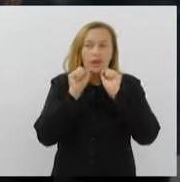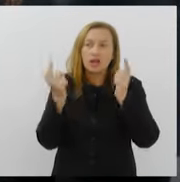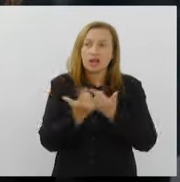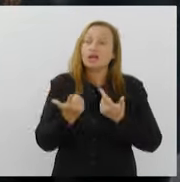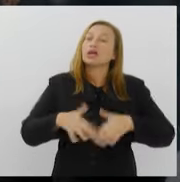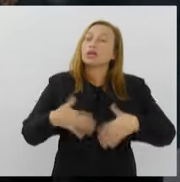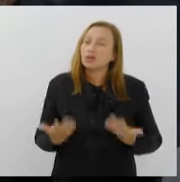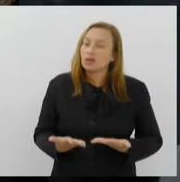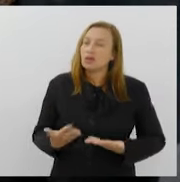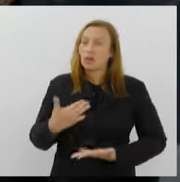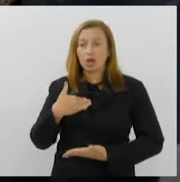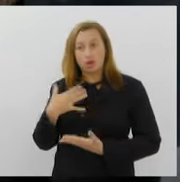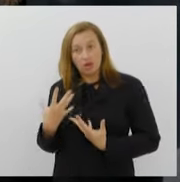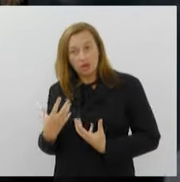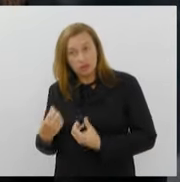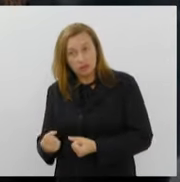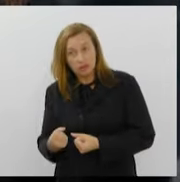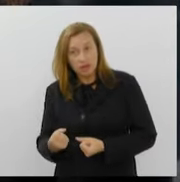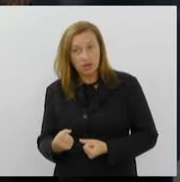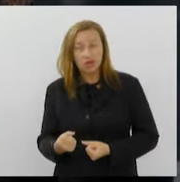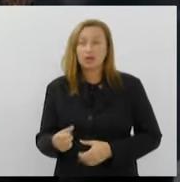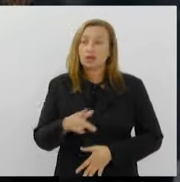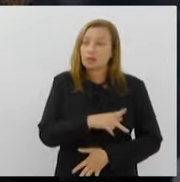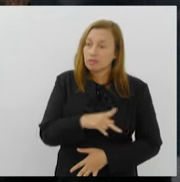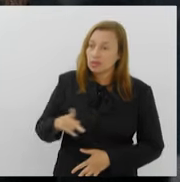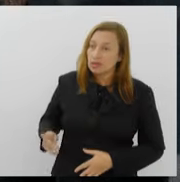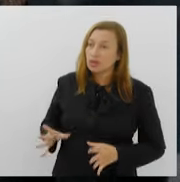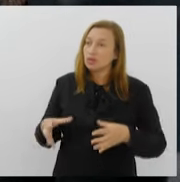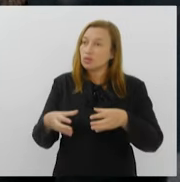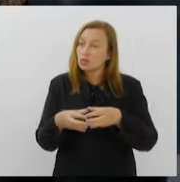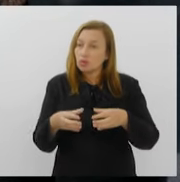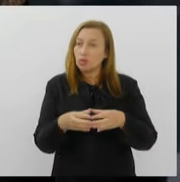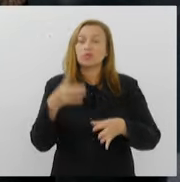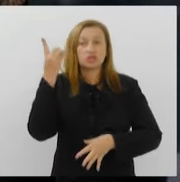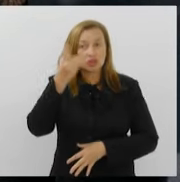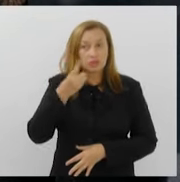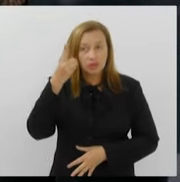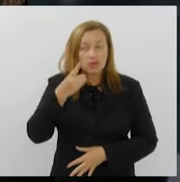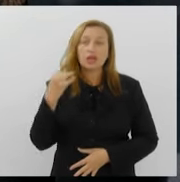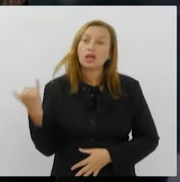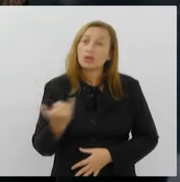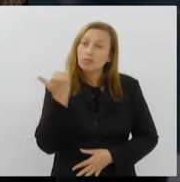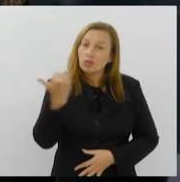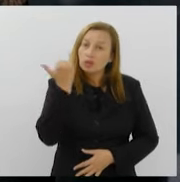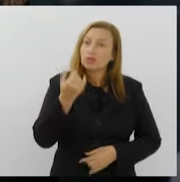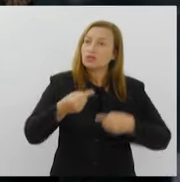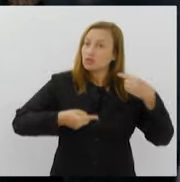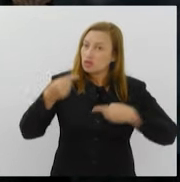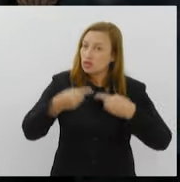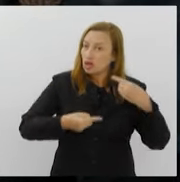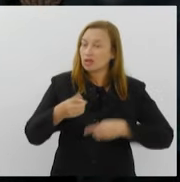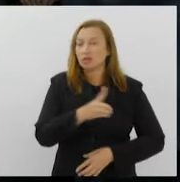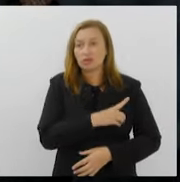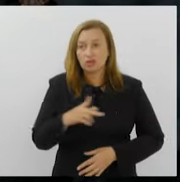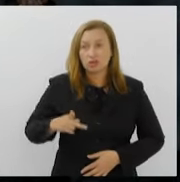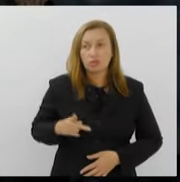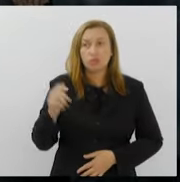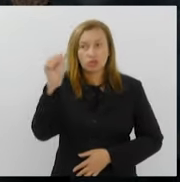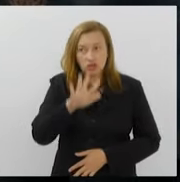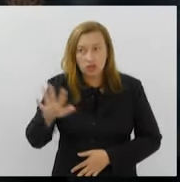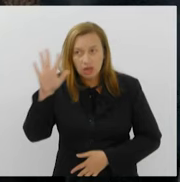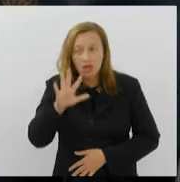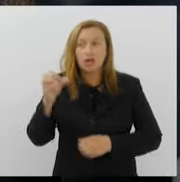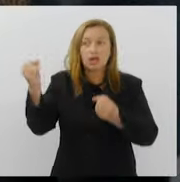parte, presidente, obviamente que isso é uma decisão da presidência e do colegiado, considero que seja importante o diálogo com a Defensora Pública Geral. Tem muito a